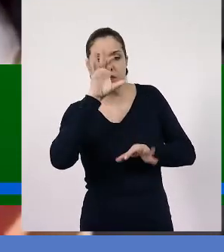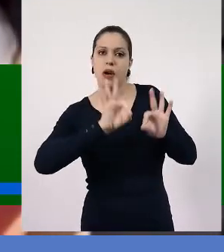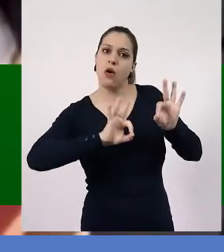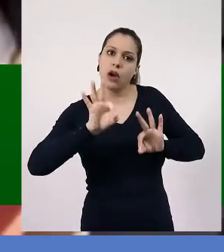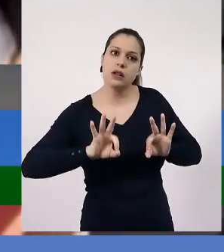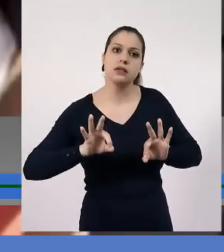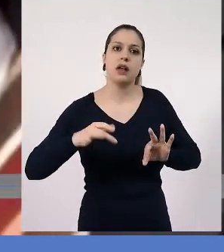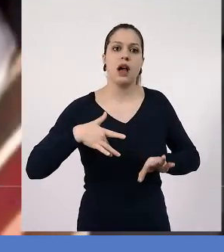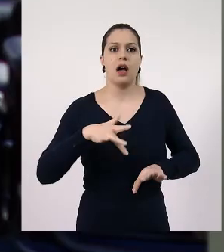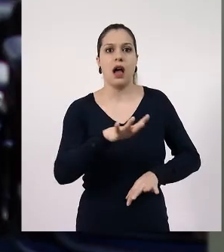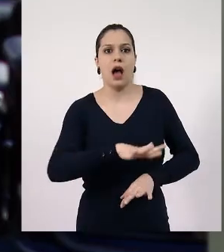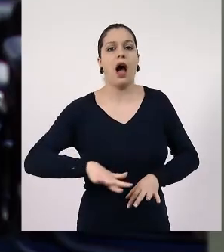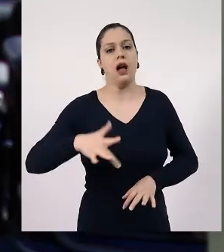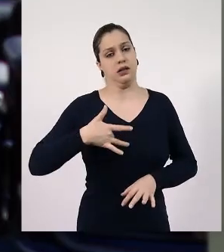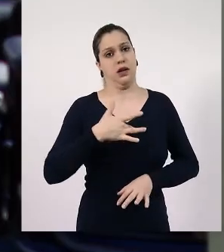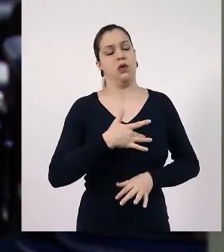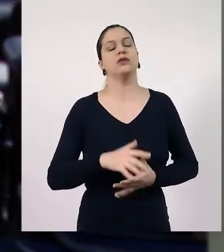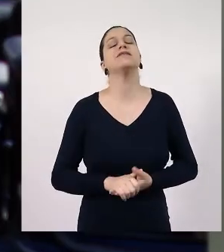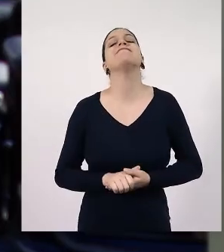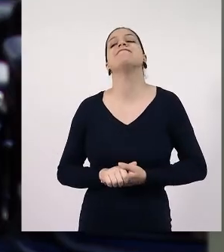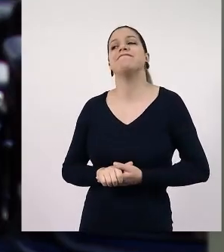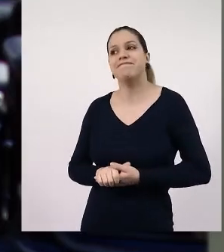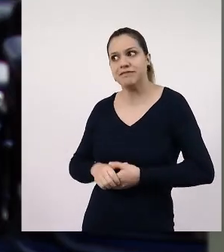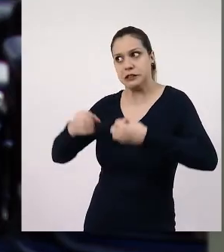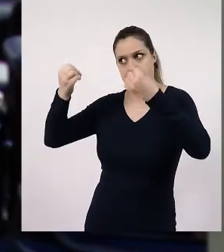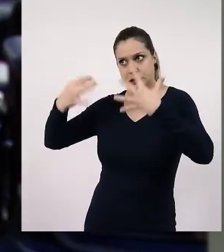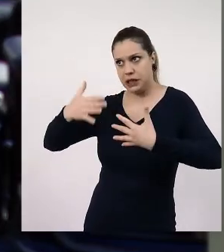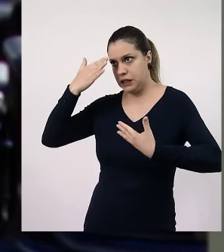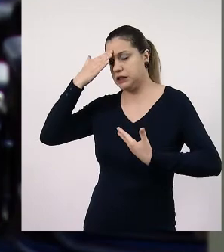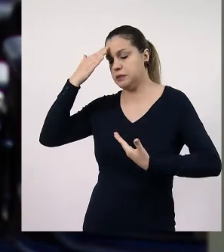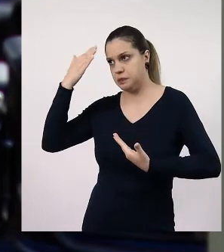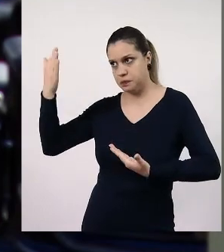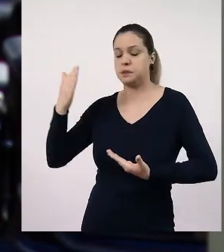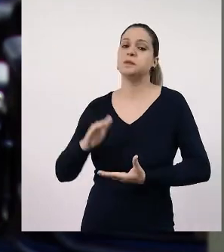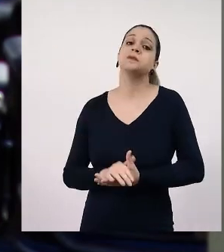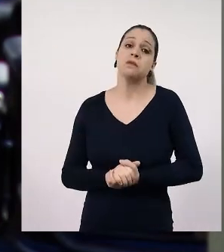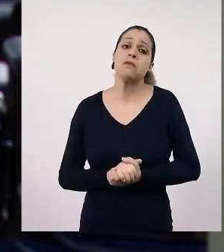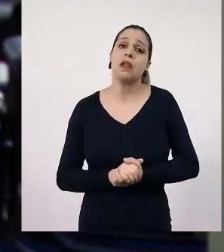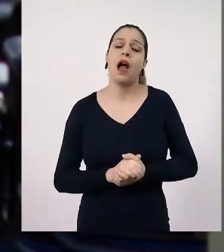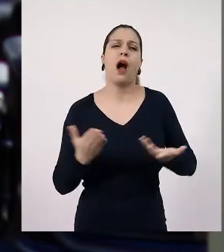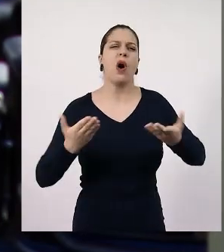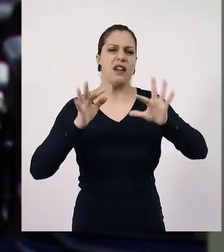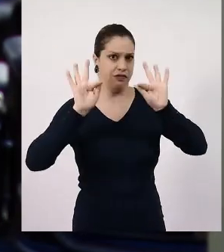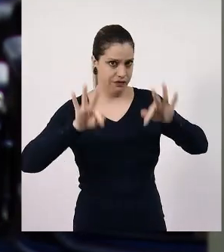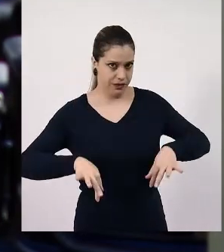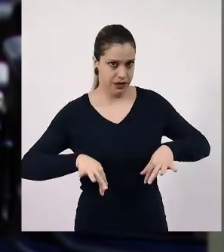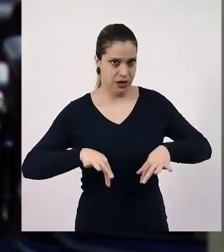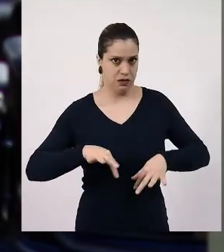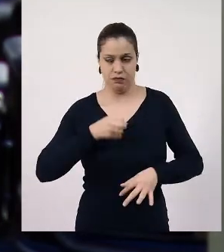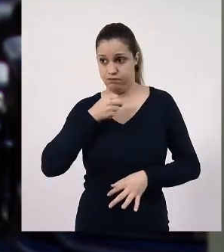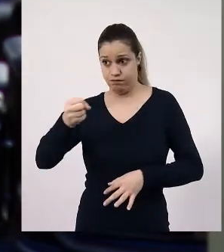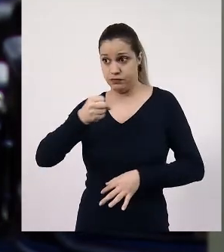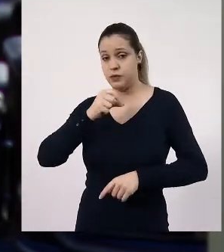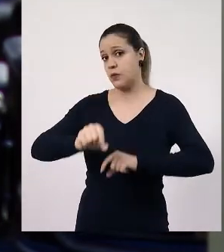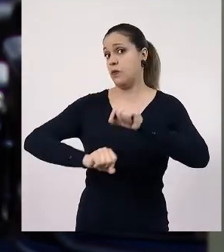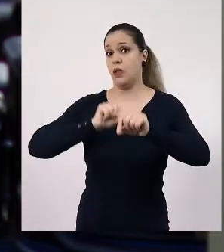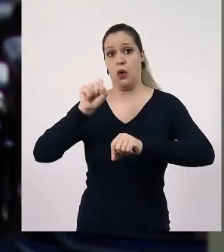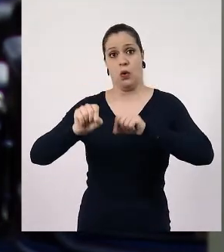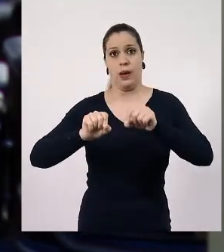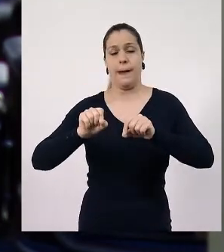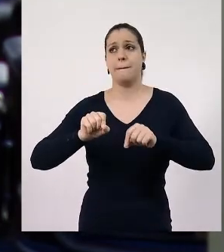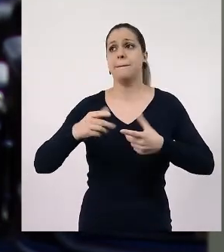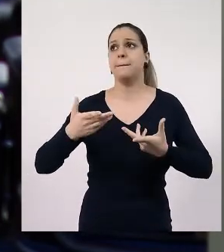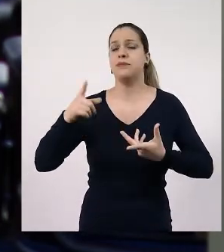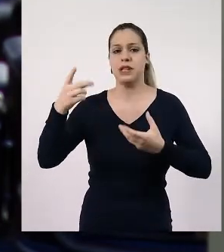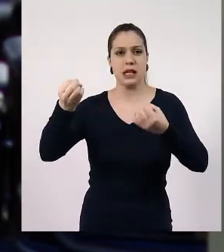da população daquele município. Explicado, deputado. Para encerrar, eu queria que o senhor falasse de uma preocupação, acredito